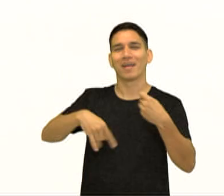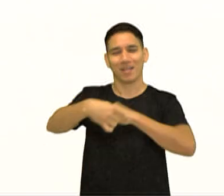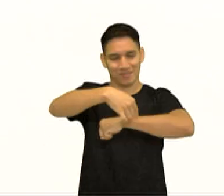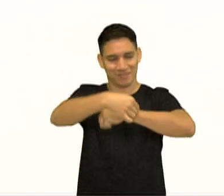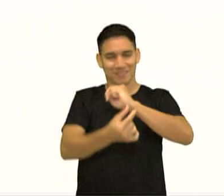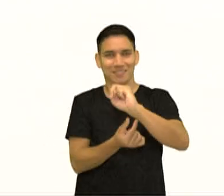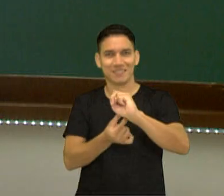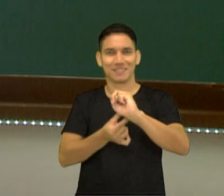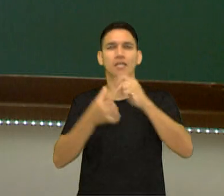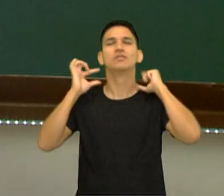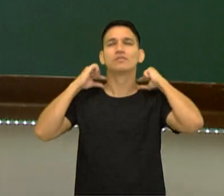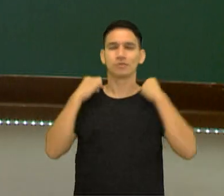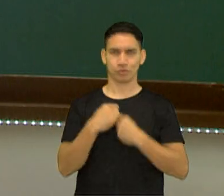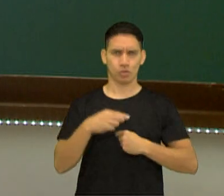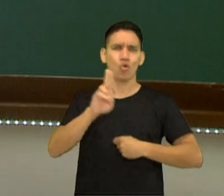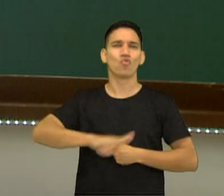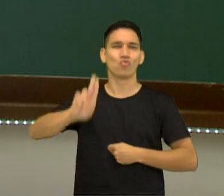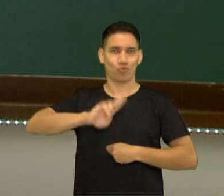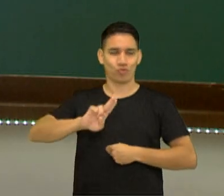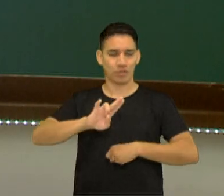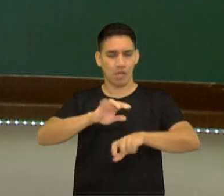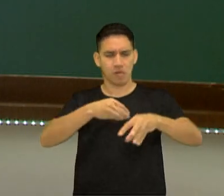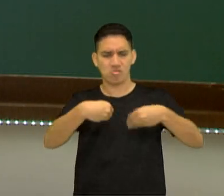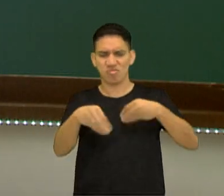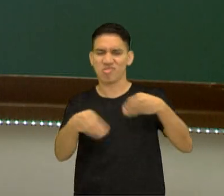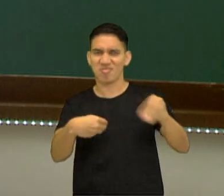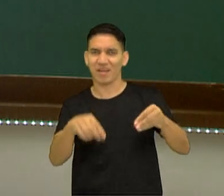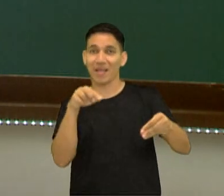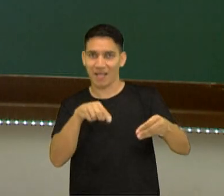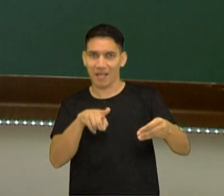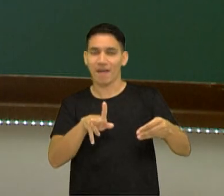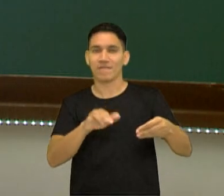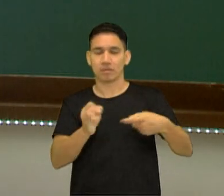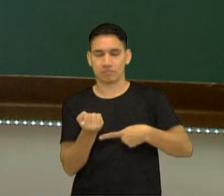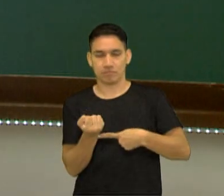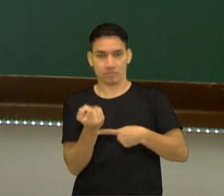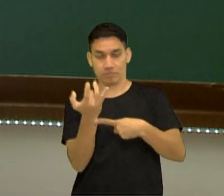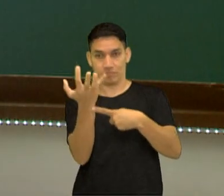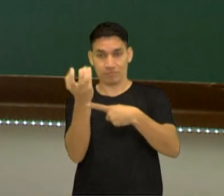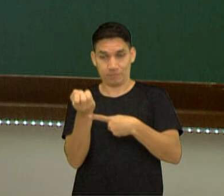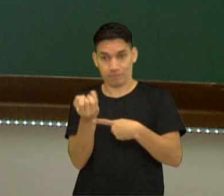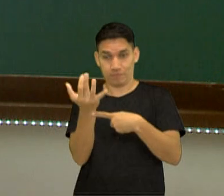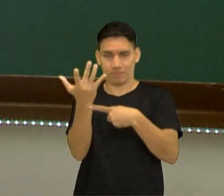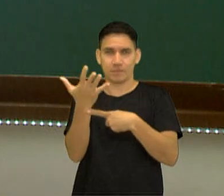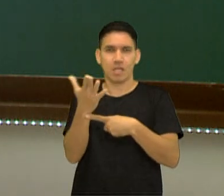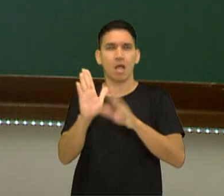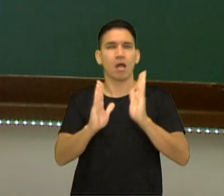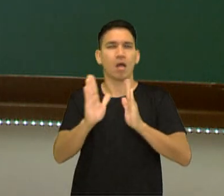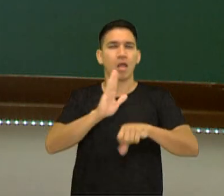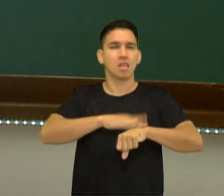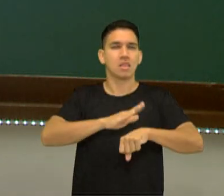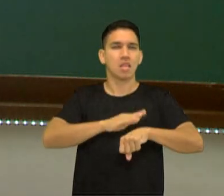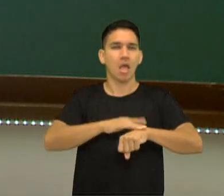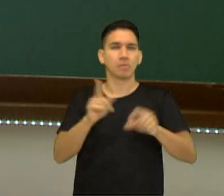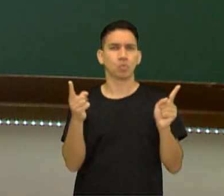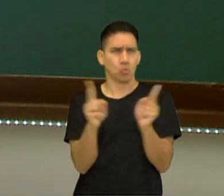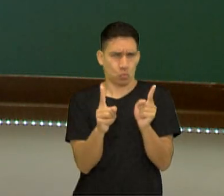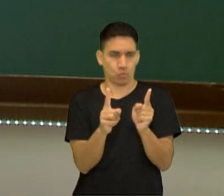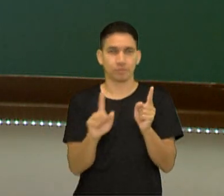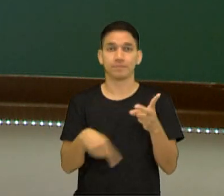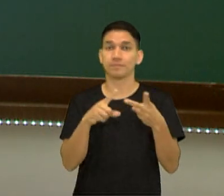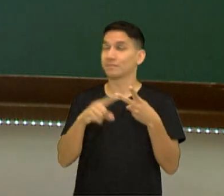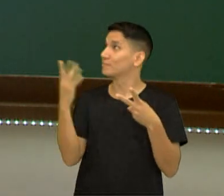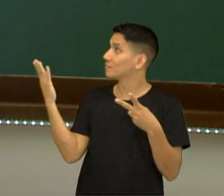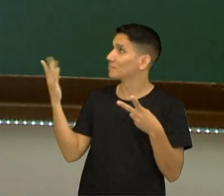pulseirinhas, essas tirinhas que a gente mexe aí e elas fazem a fluorescência e duram pouco tempo. E aqui a gente tem